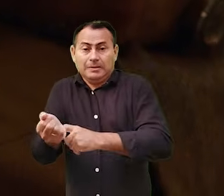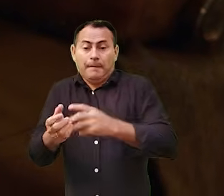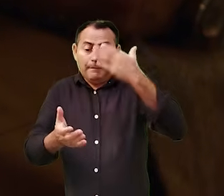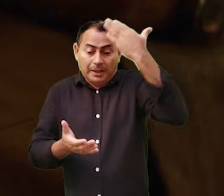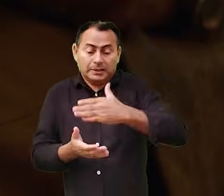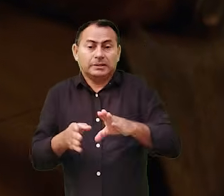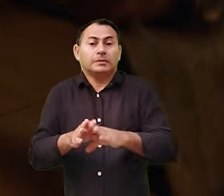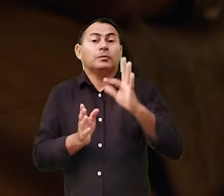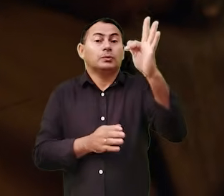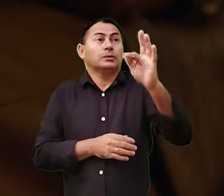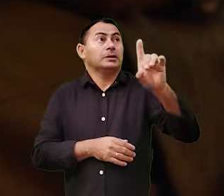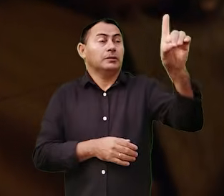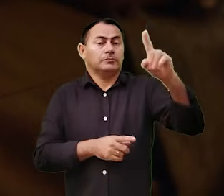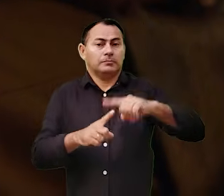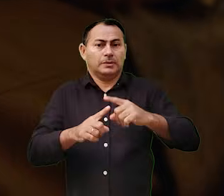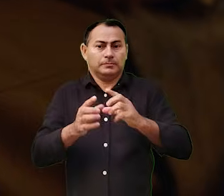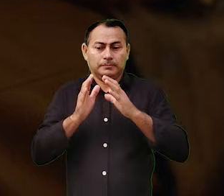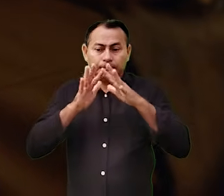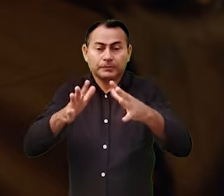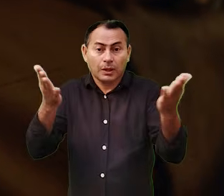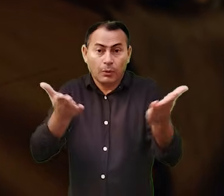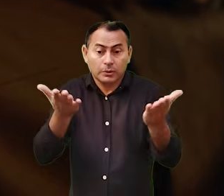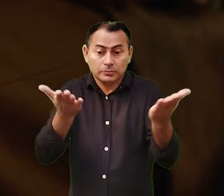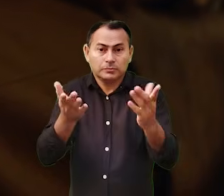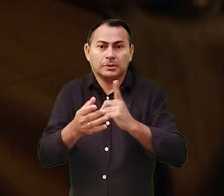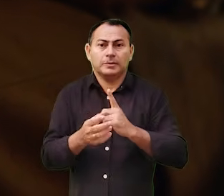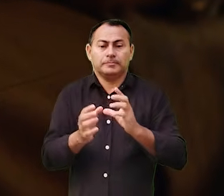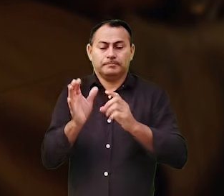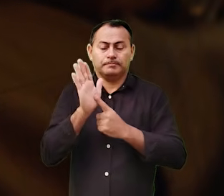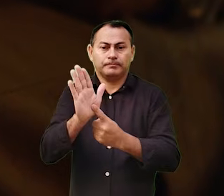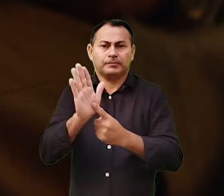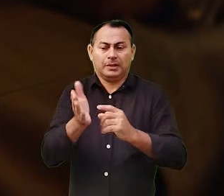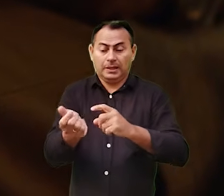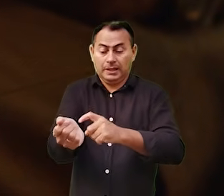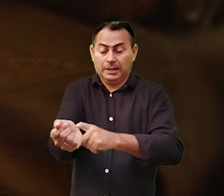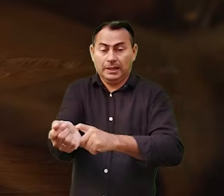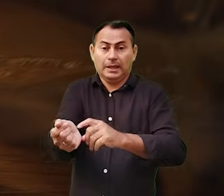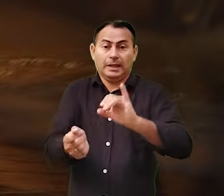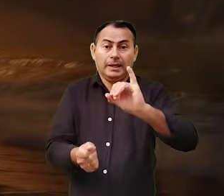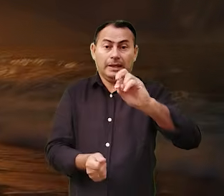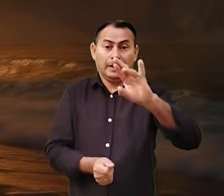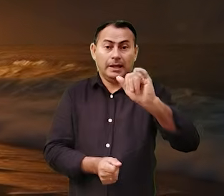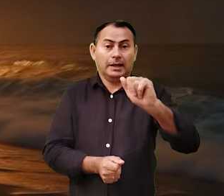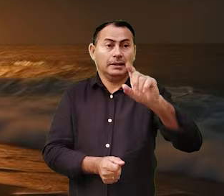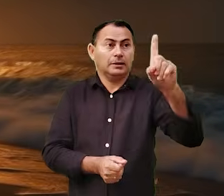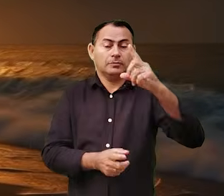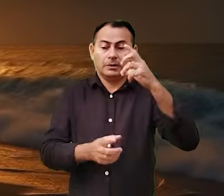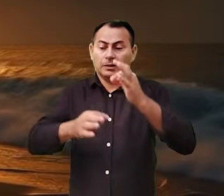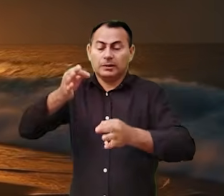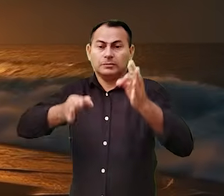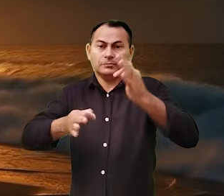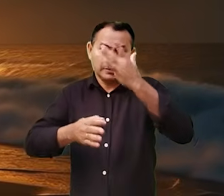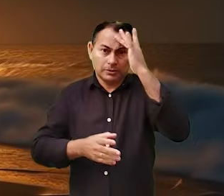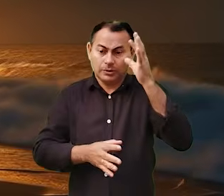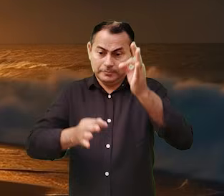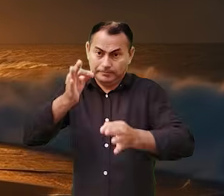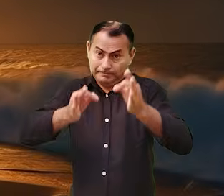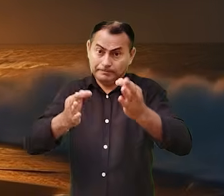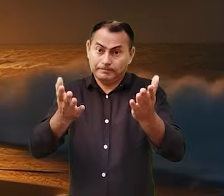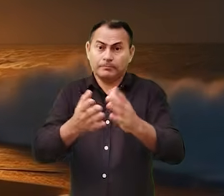ira futura de Deus. Agora, na dimensão atual, existe uma expressão da ira de Deus que vem através dos agentes da